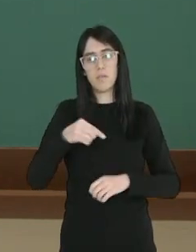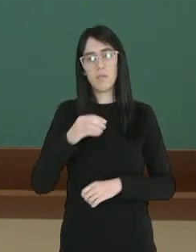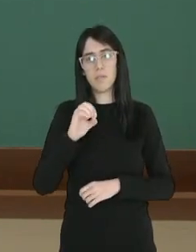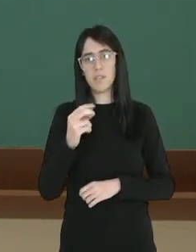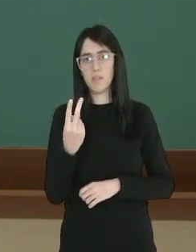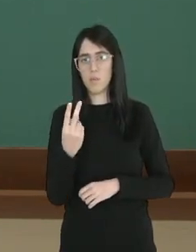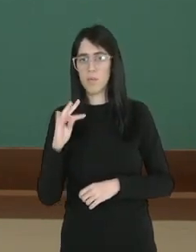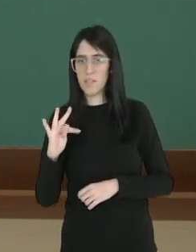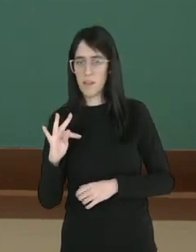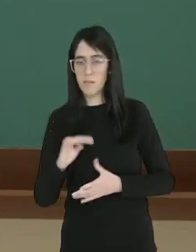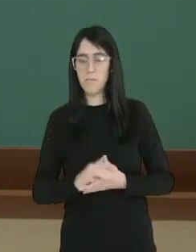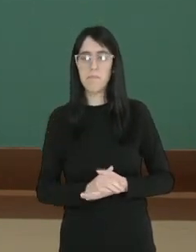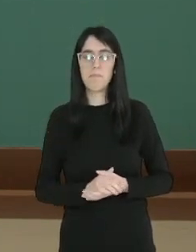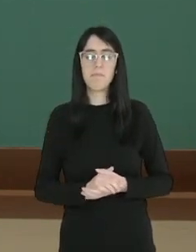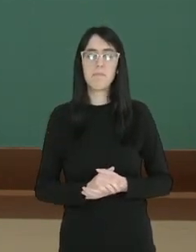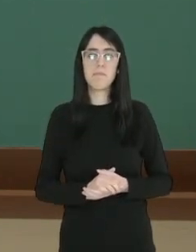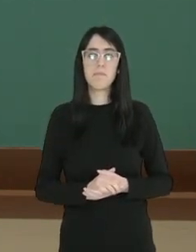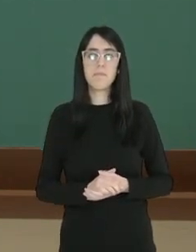0,02t.